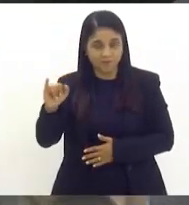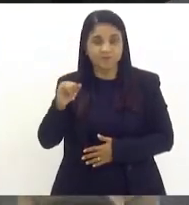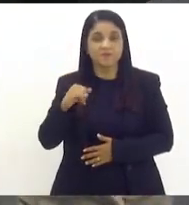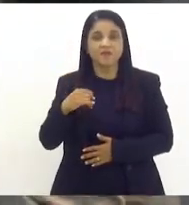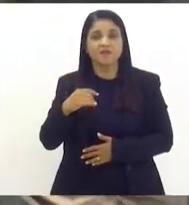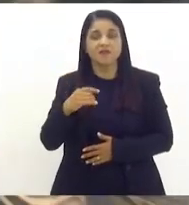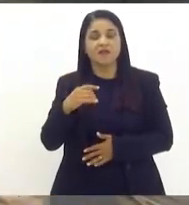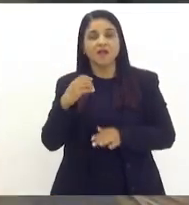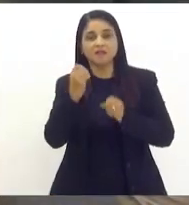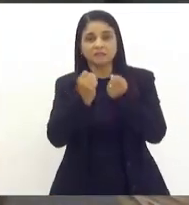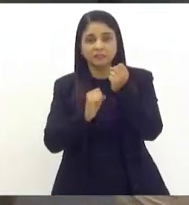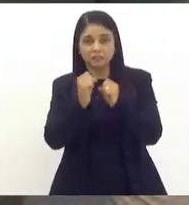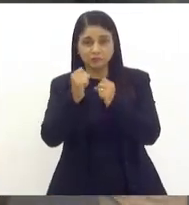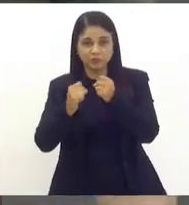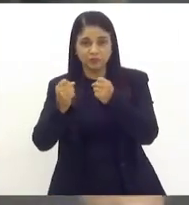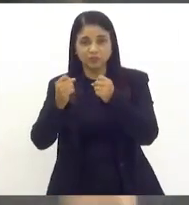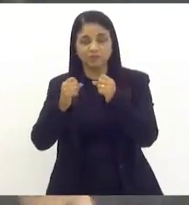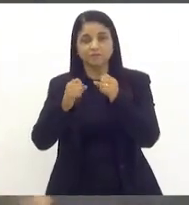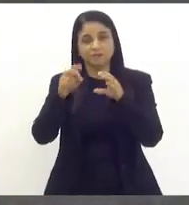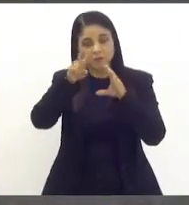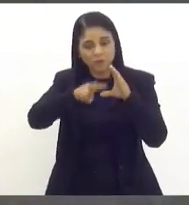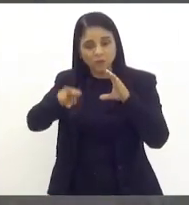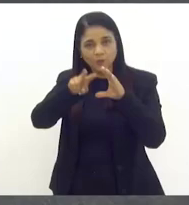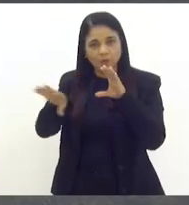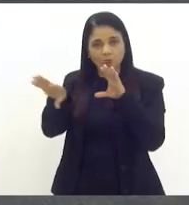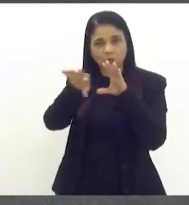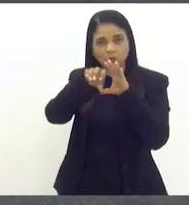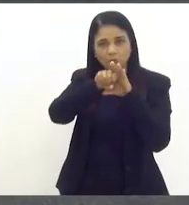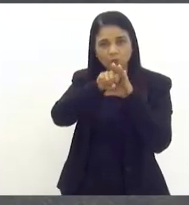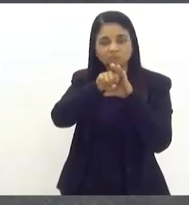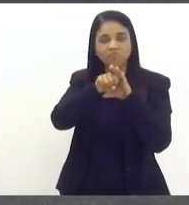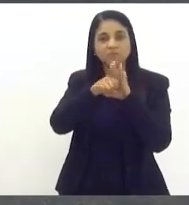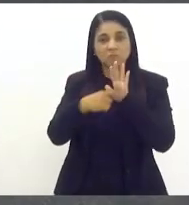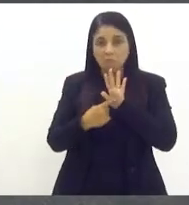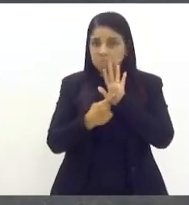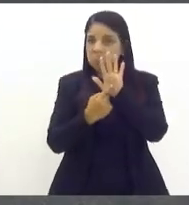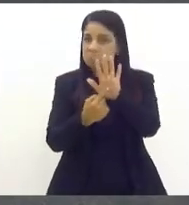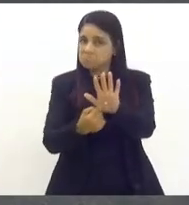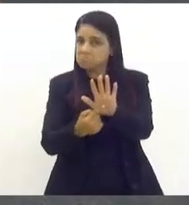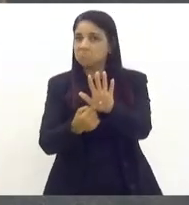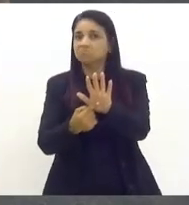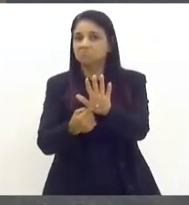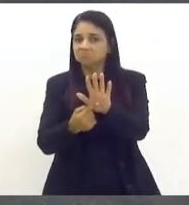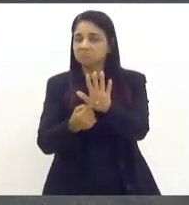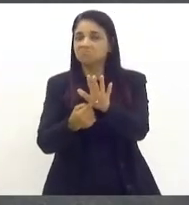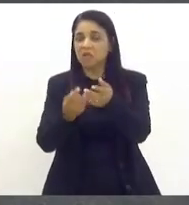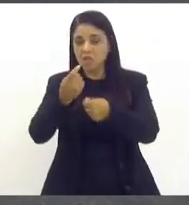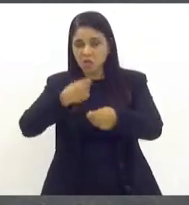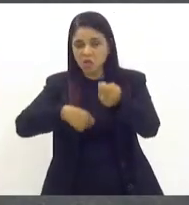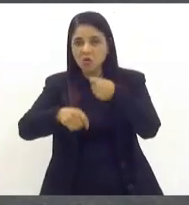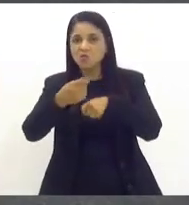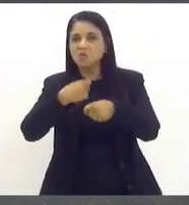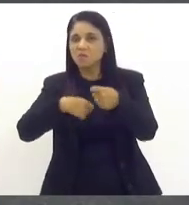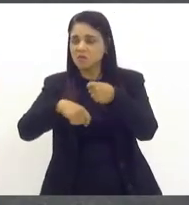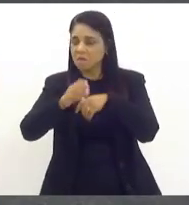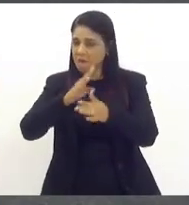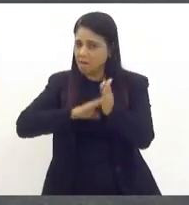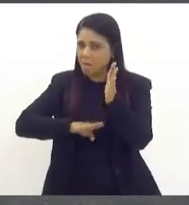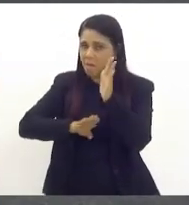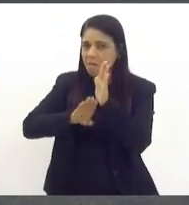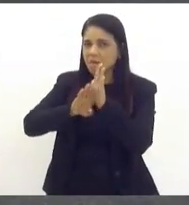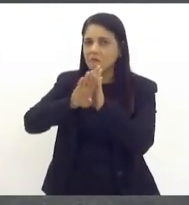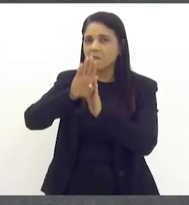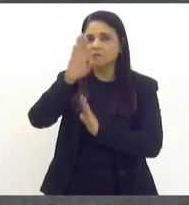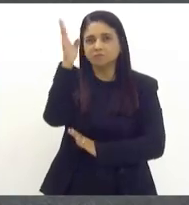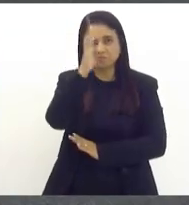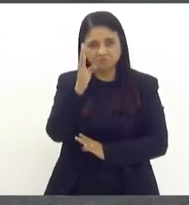tem uma participação expressiva na economia brasileira que supera várias áreas inclusive né a gente